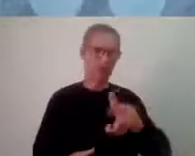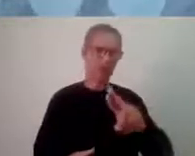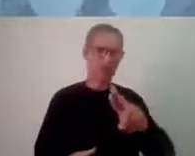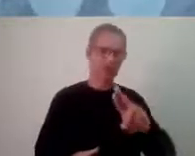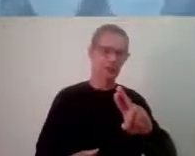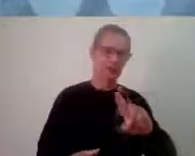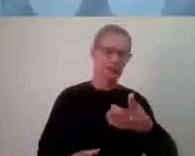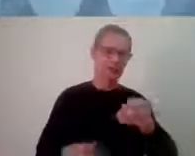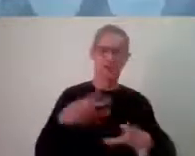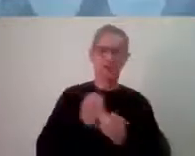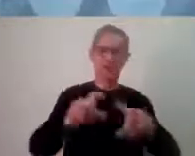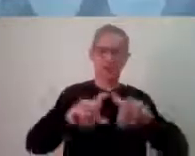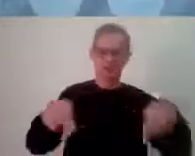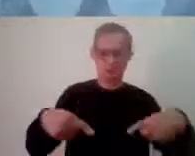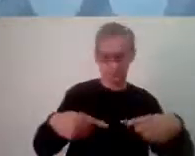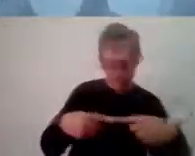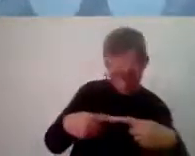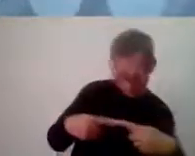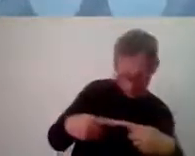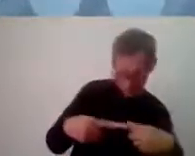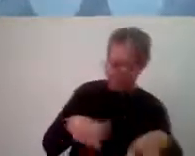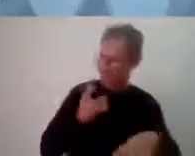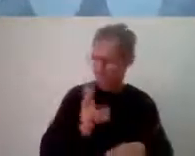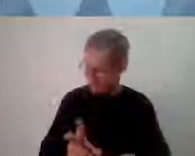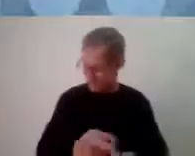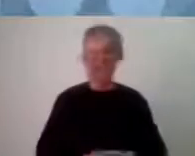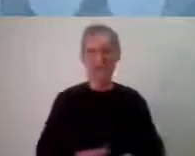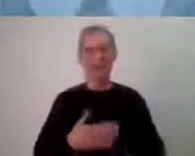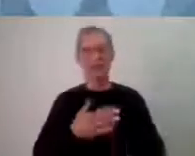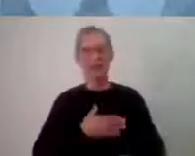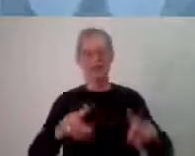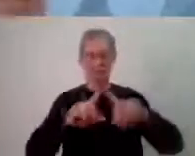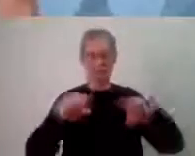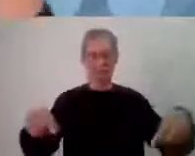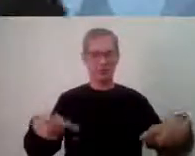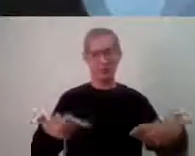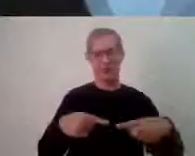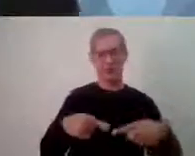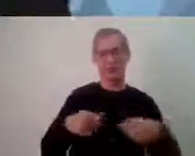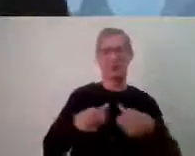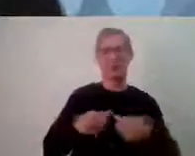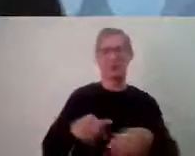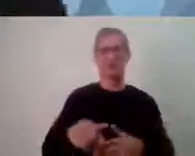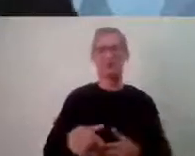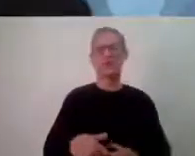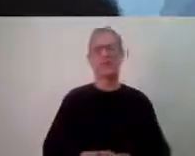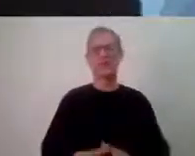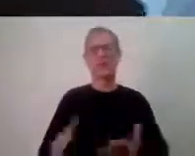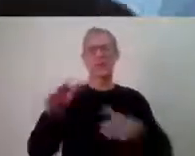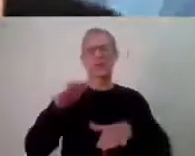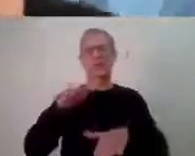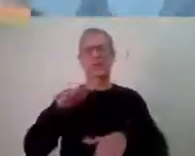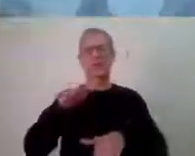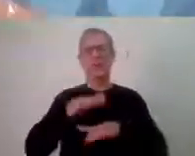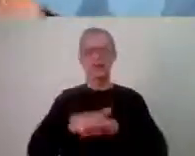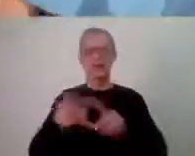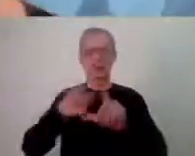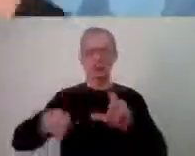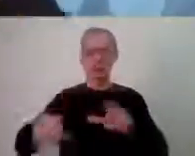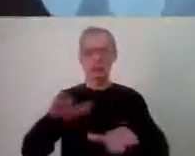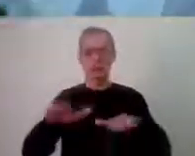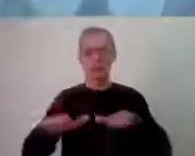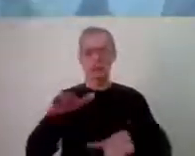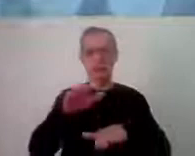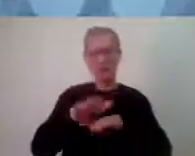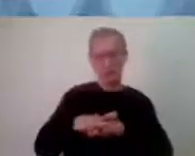estamos calculando a área. Nem sempre as minhas áreas elas estão acima da minha curva ou só abaixo. Às vezes